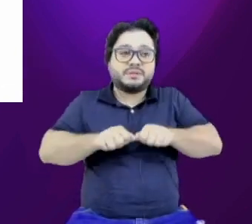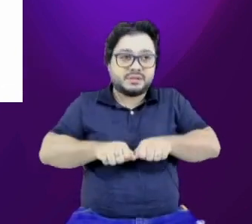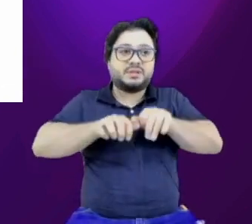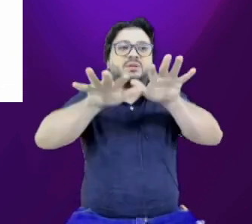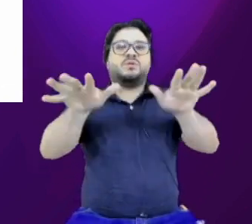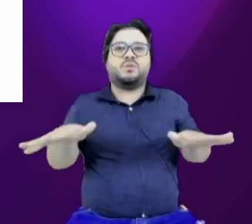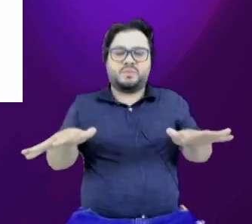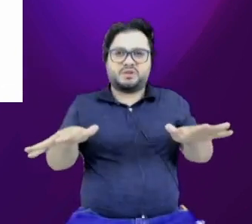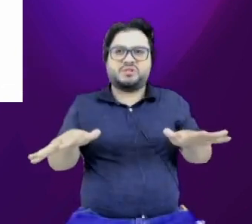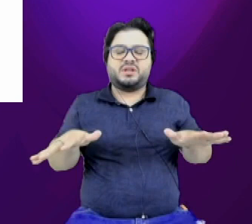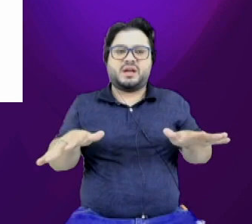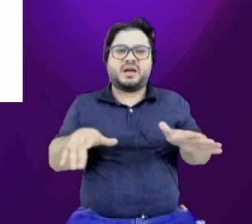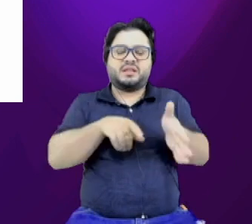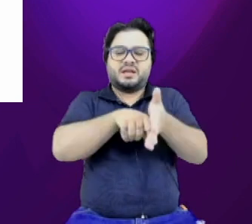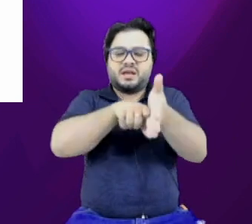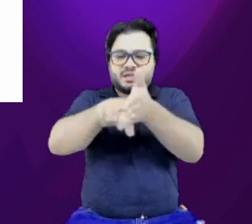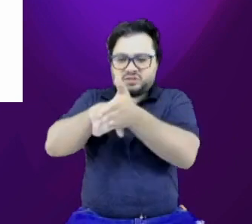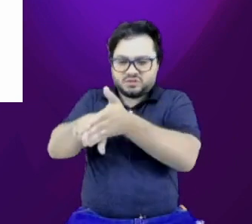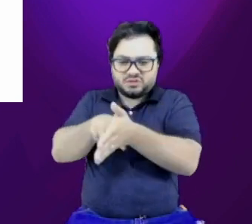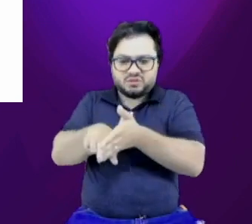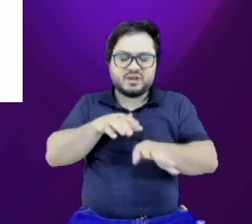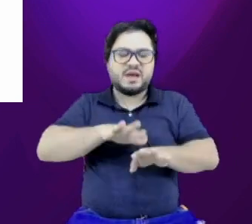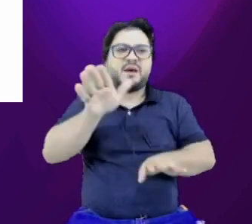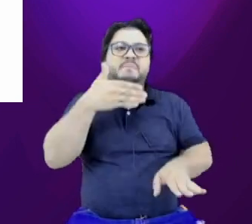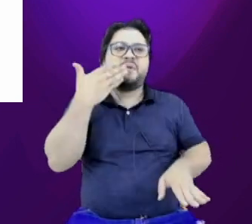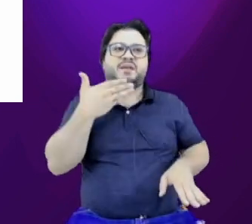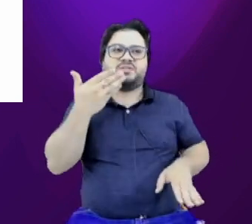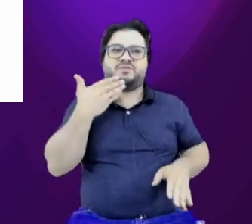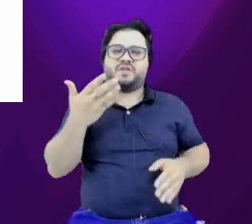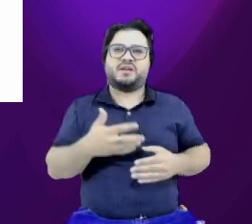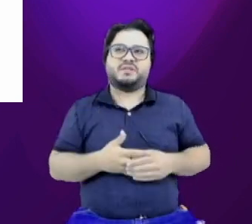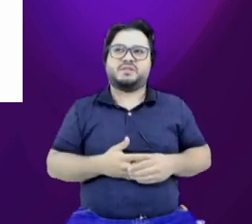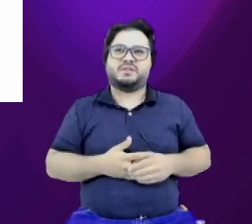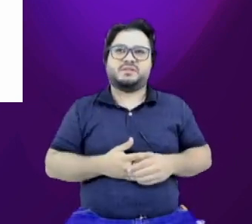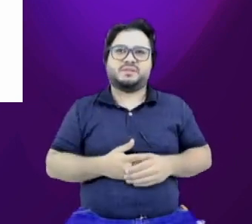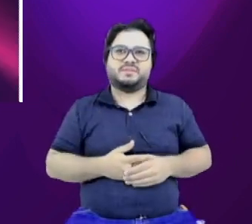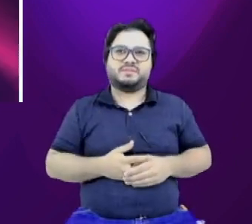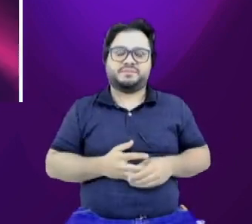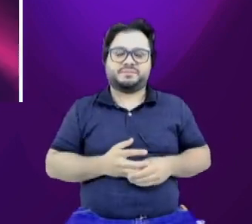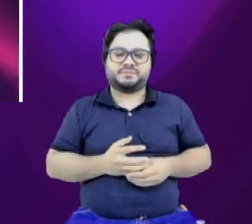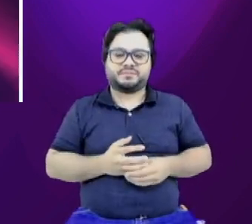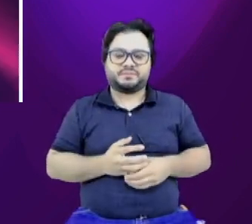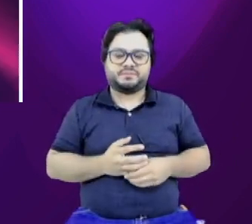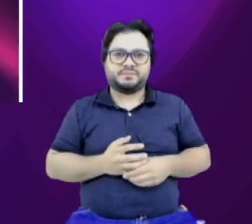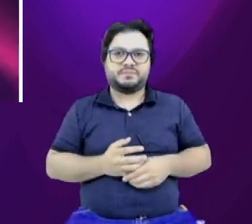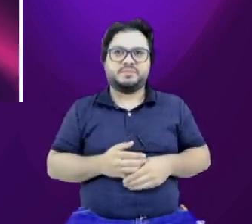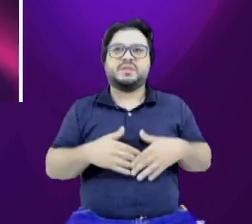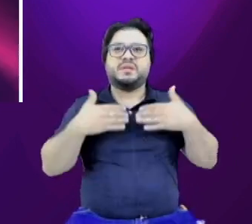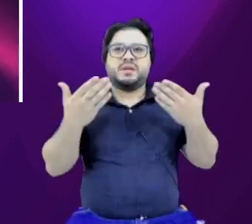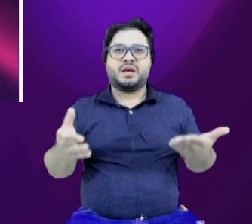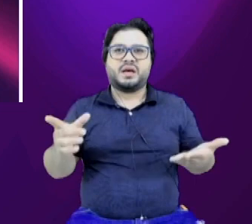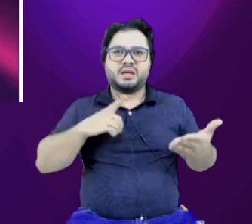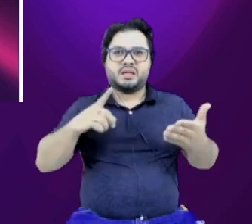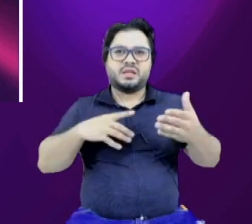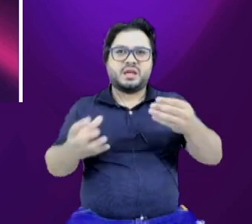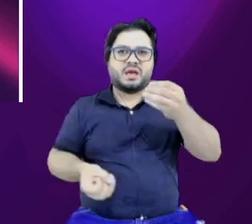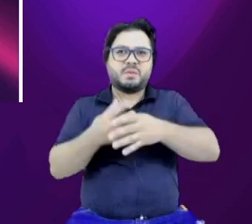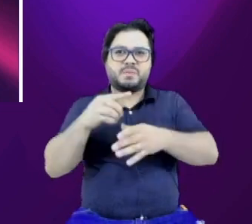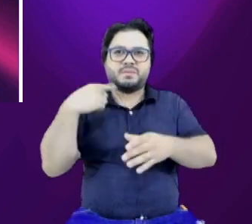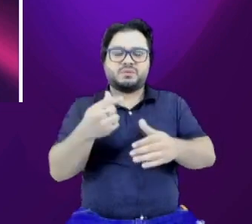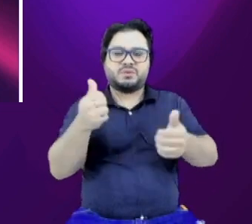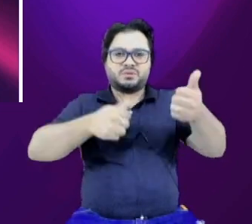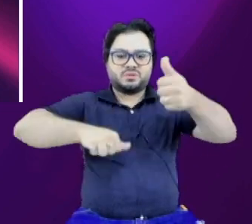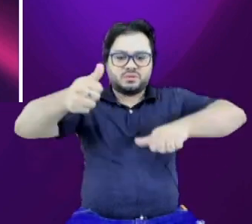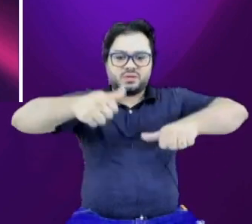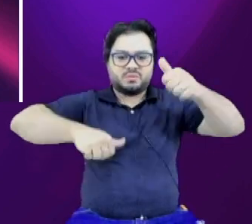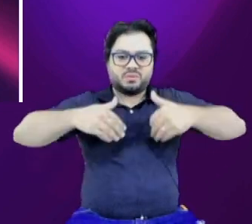compartilhada, as consultorias ficam muito mais fáceis com isso. E aí eu trago a implementação do nosso laboratório de